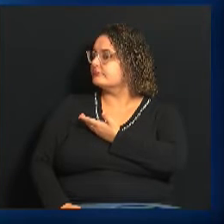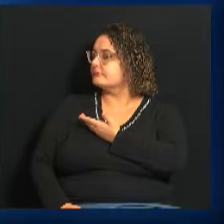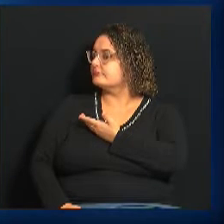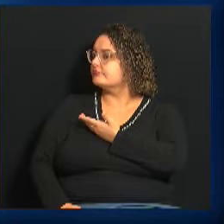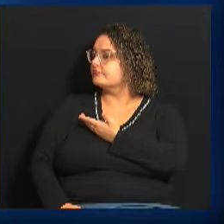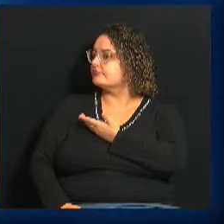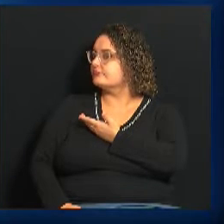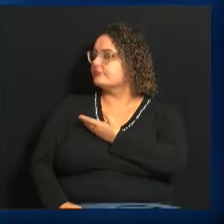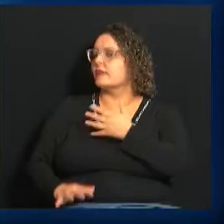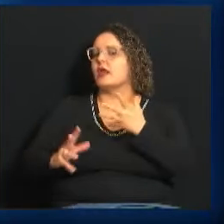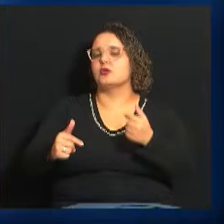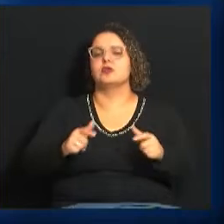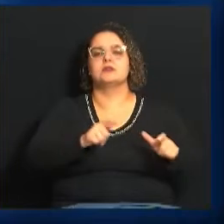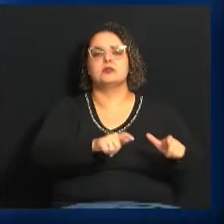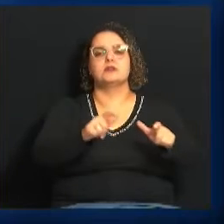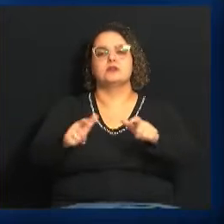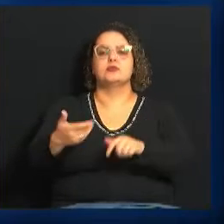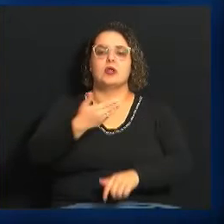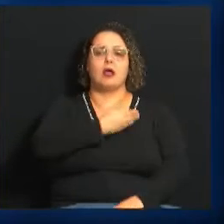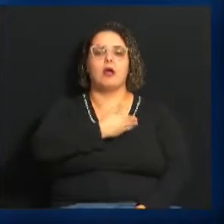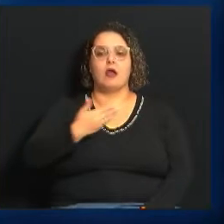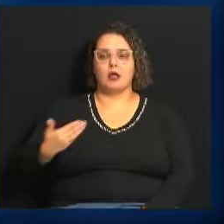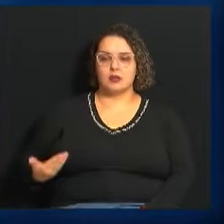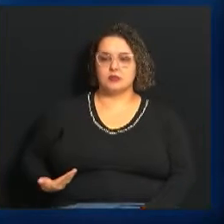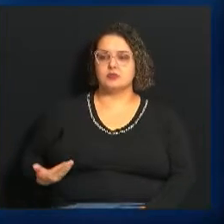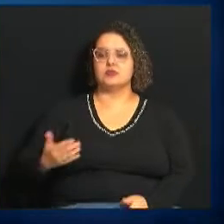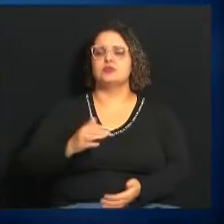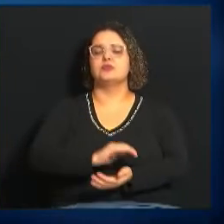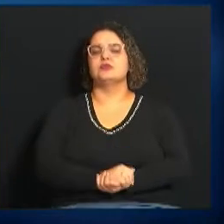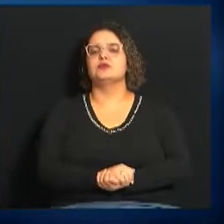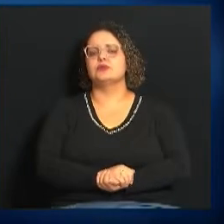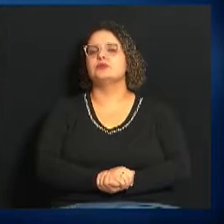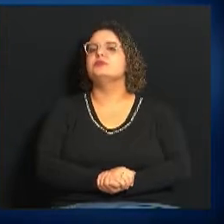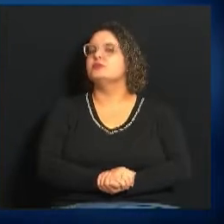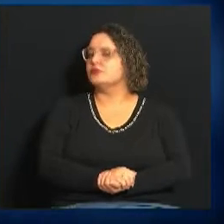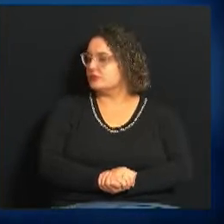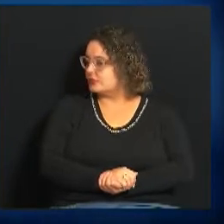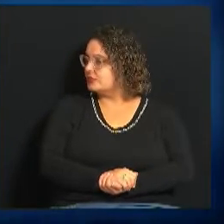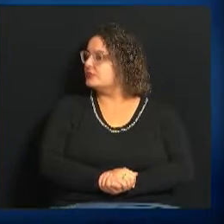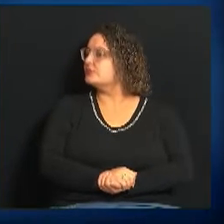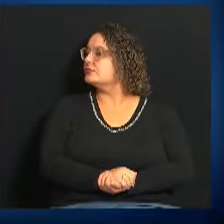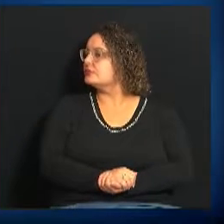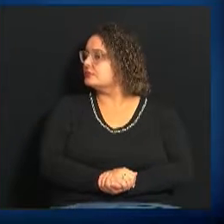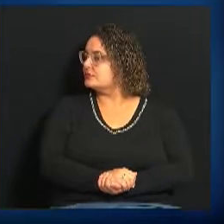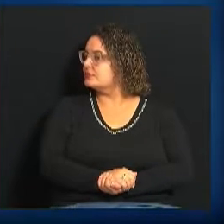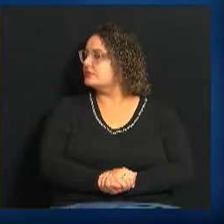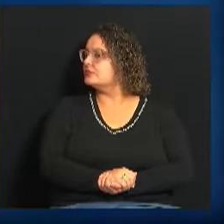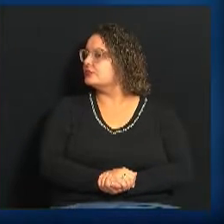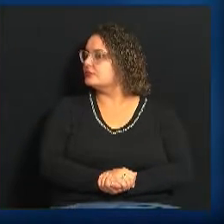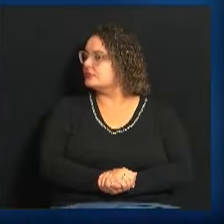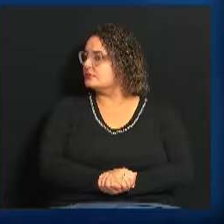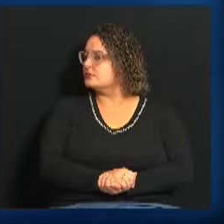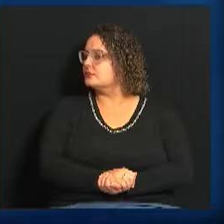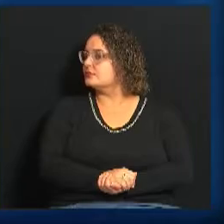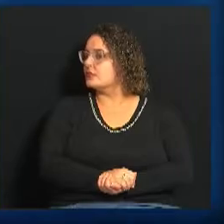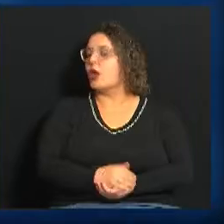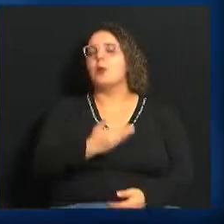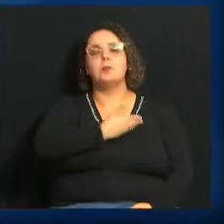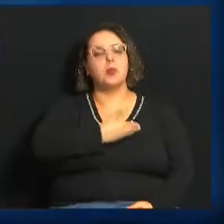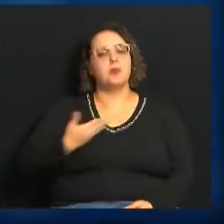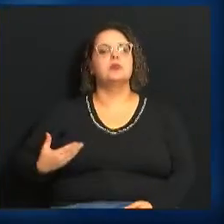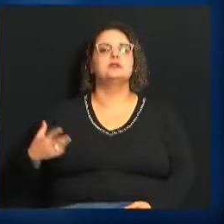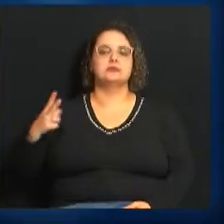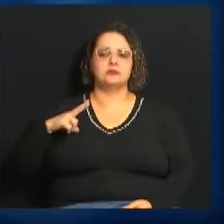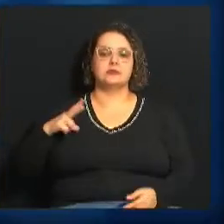e gestões de instalações de esportes, igrejas e templos religiosos, barbearias e salões de beleza, comércio varejista